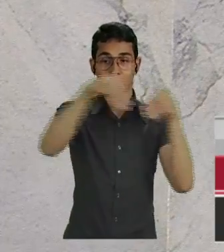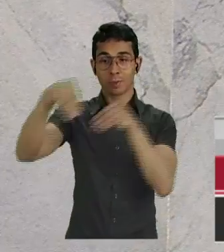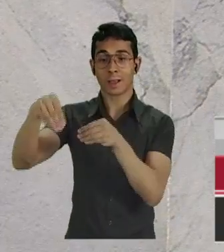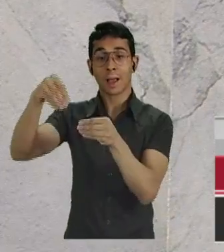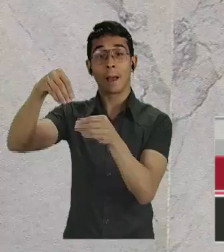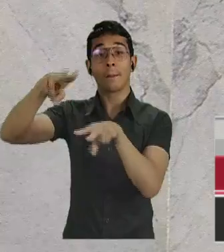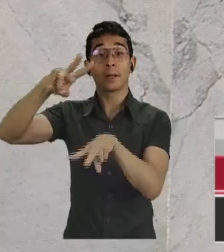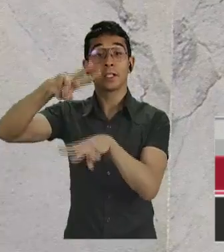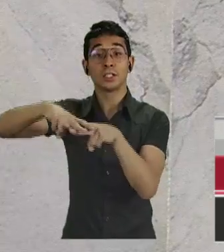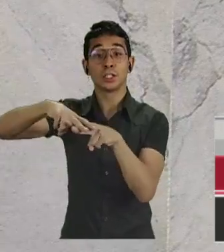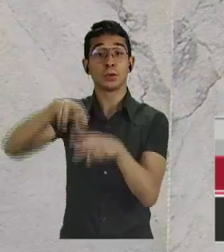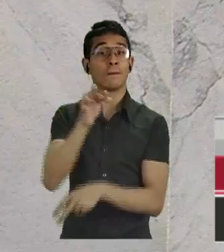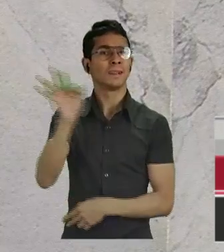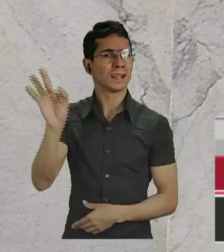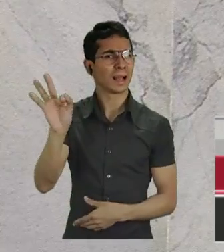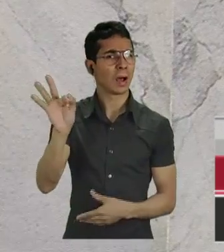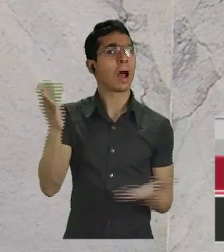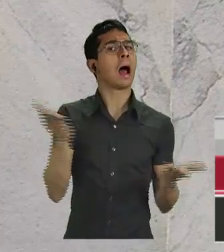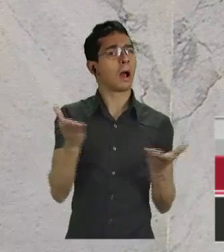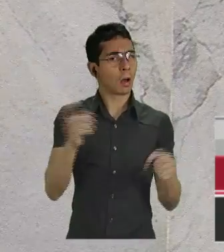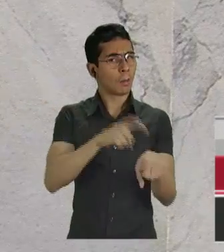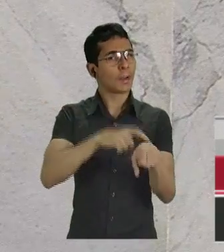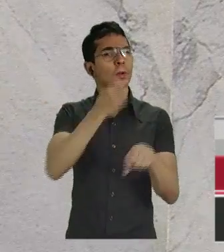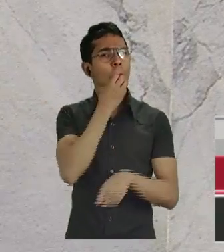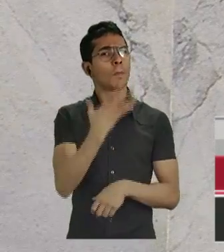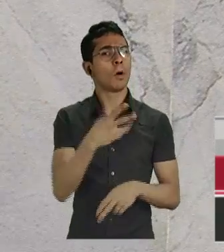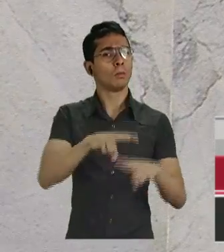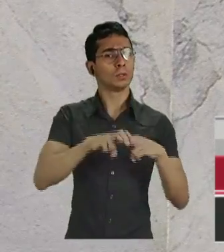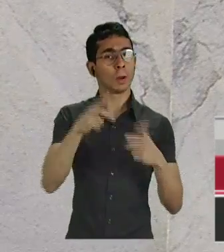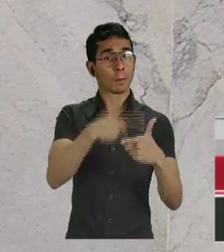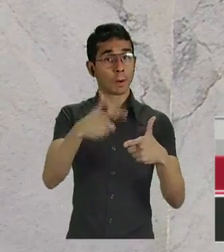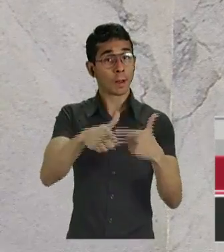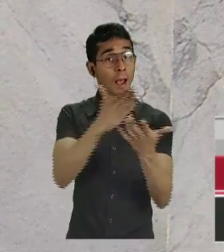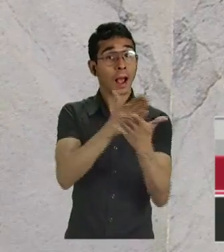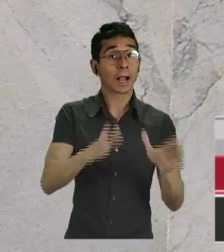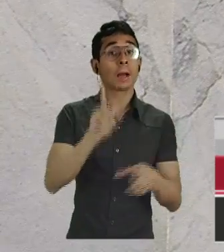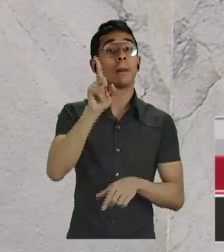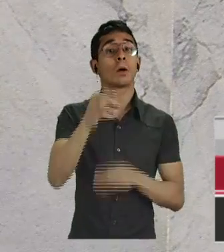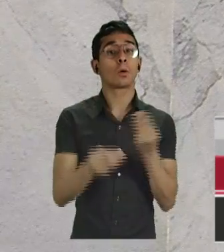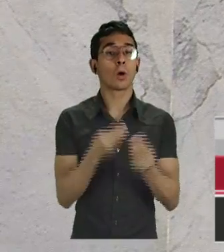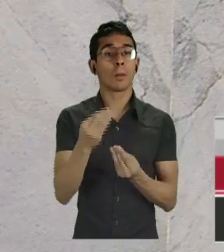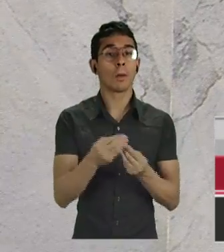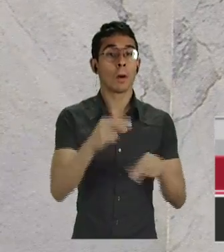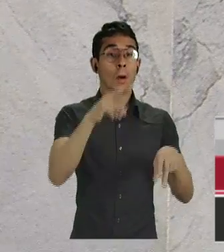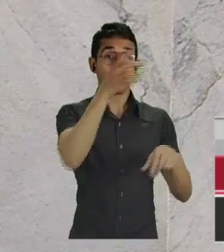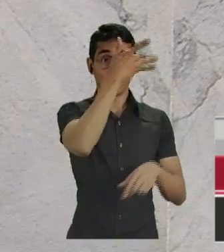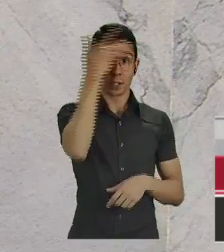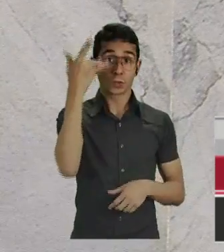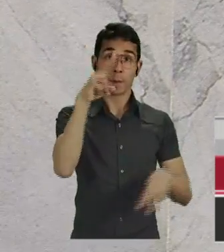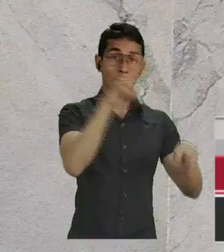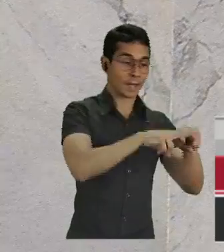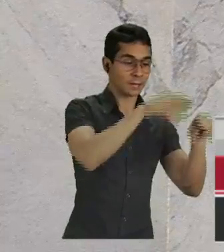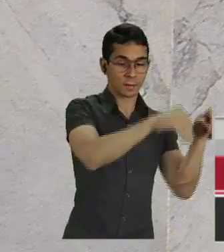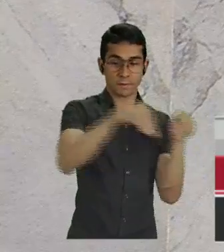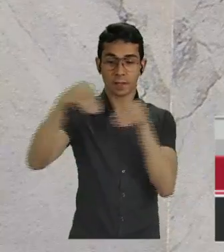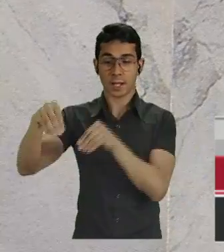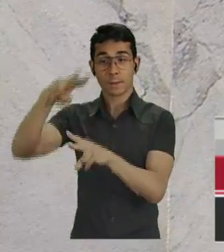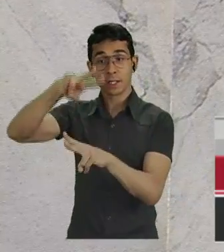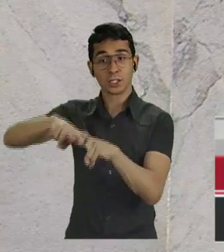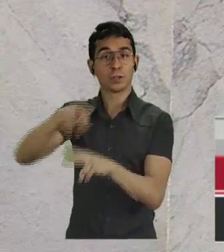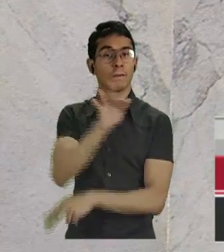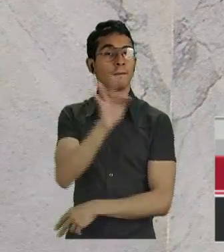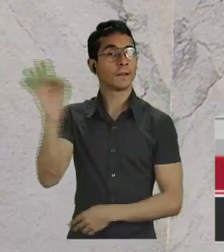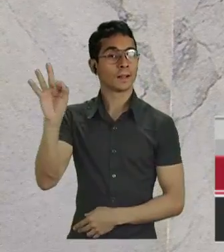acontece num momento muito bom porque é um jeito de acabar com esse problema é transferido a esses presos para presídios federais o que faz com que